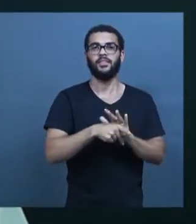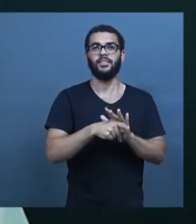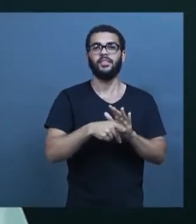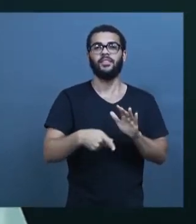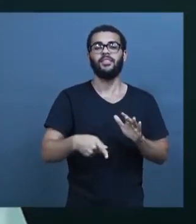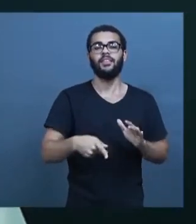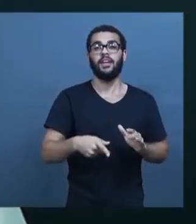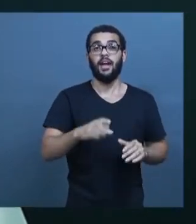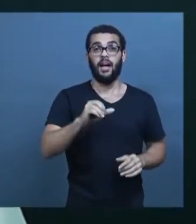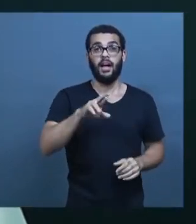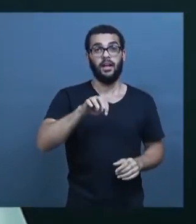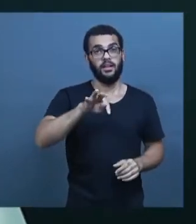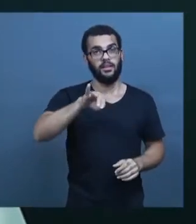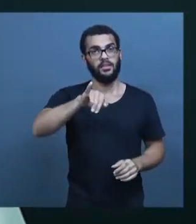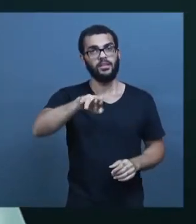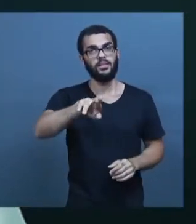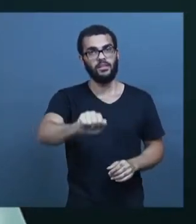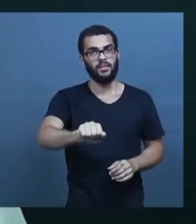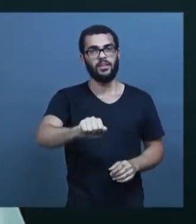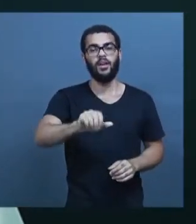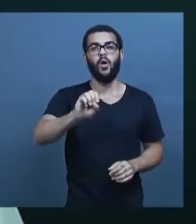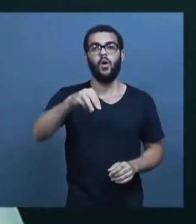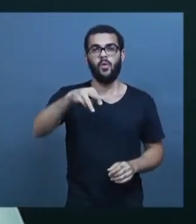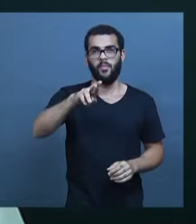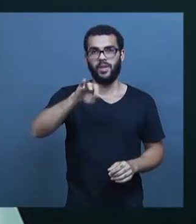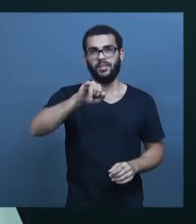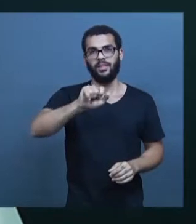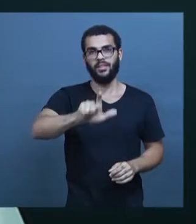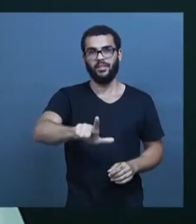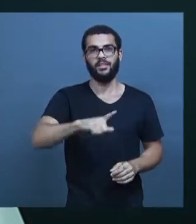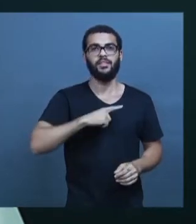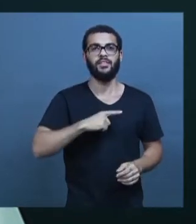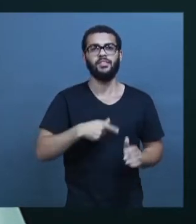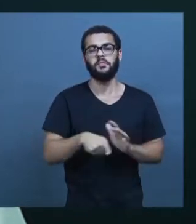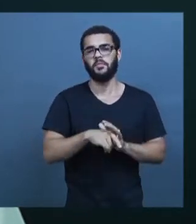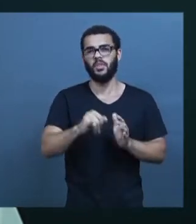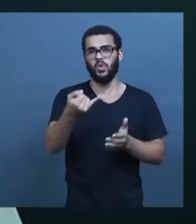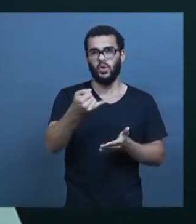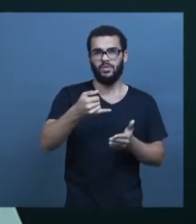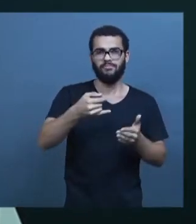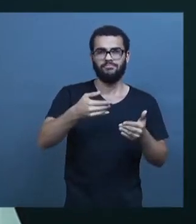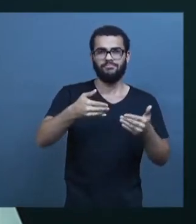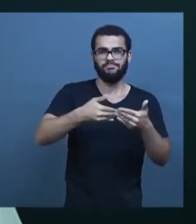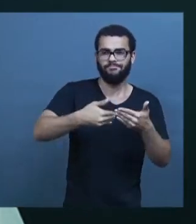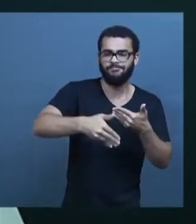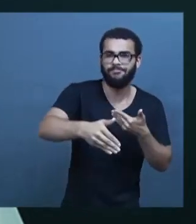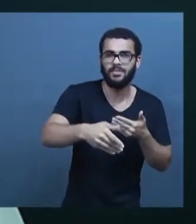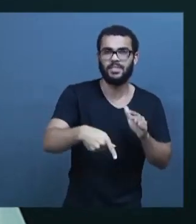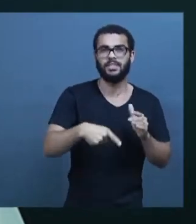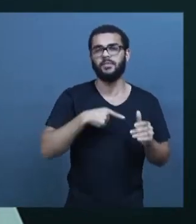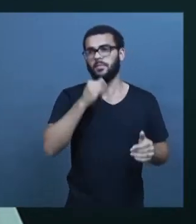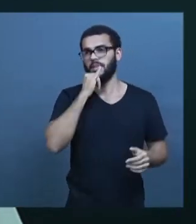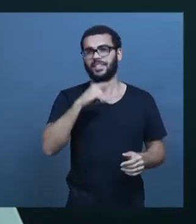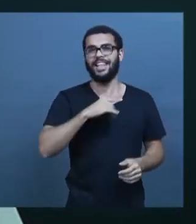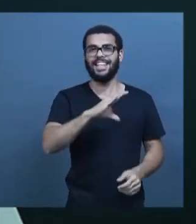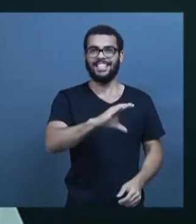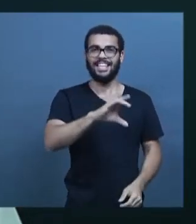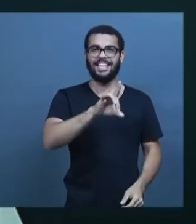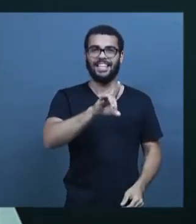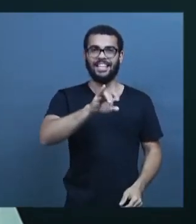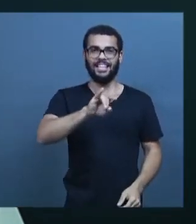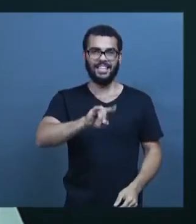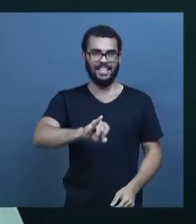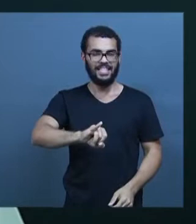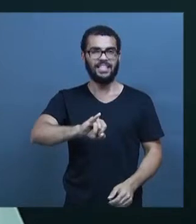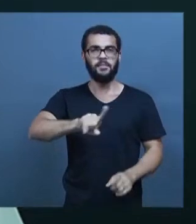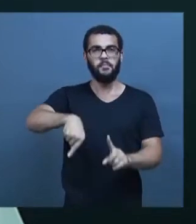comercial que inicia com taxa de, se for pós-fixada, CDI mais meio, se for pré-fixada em